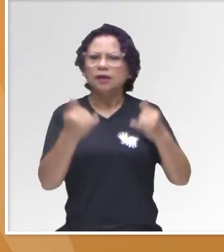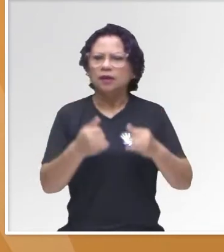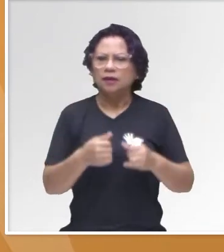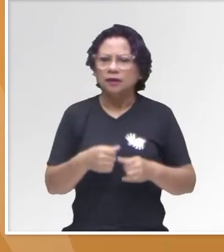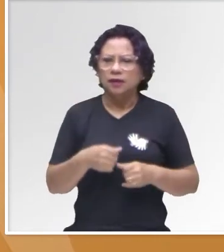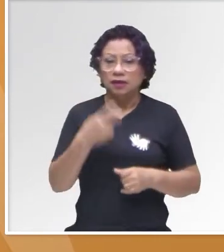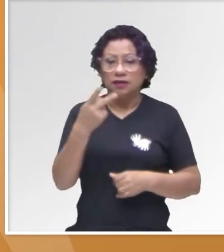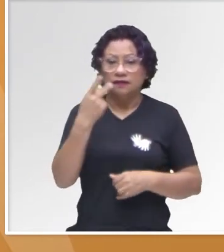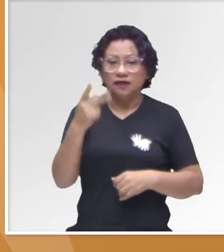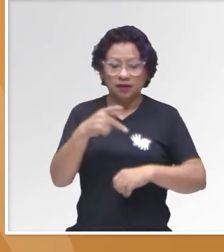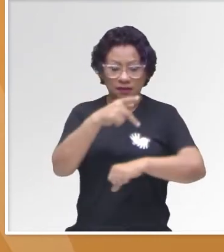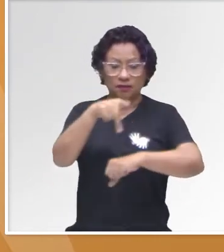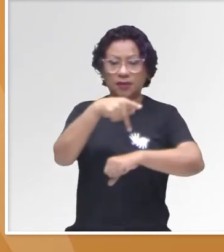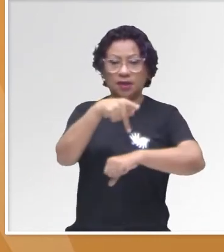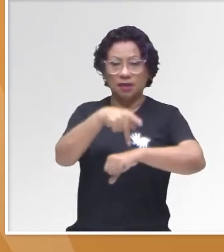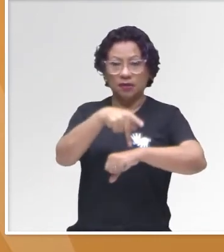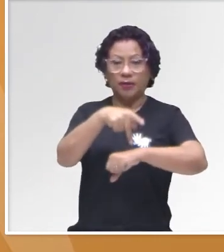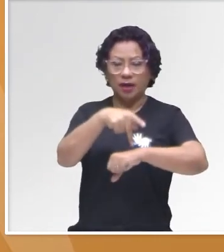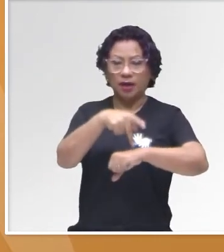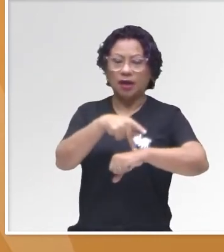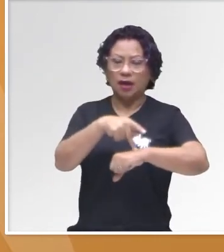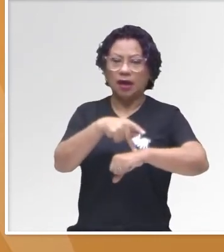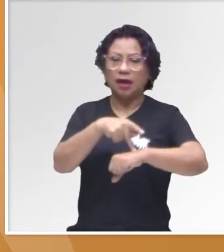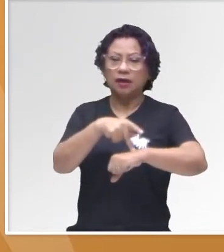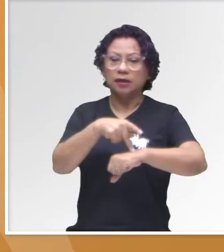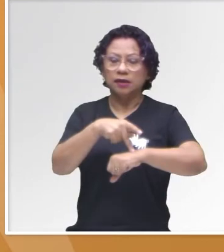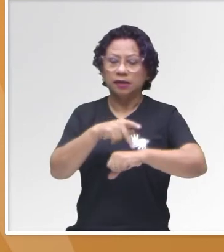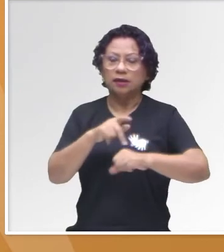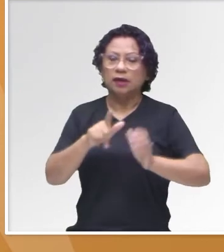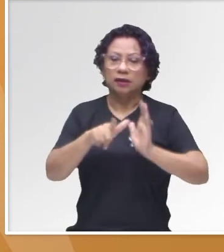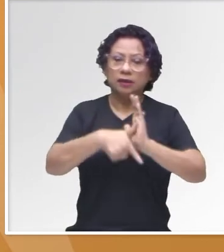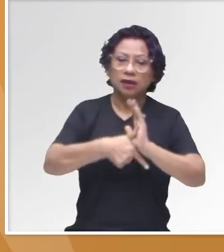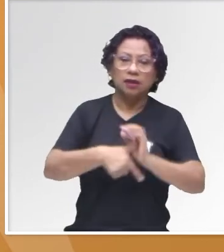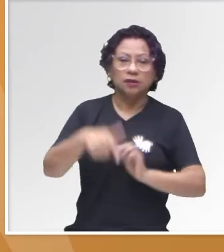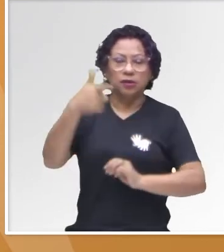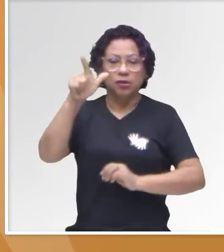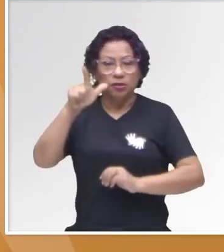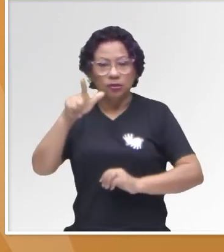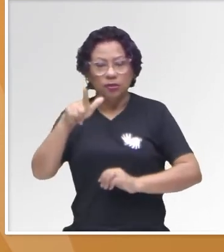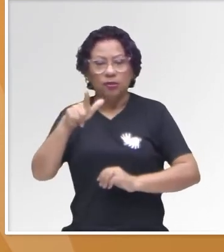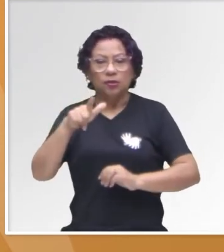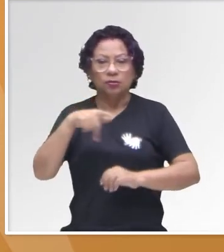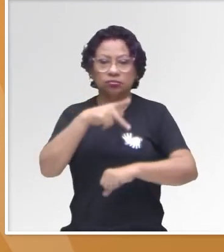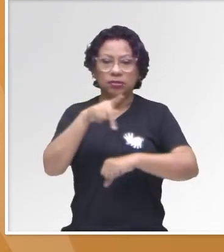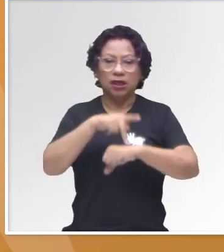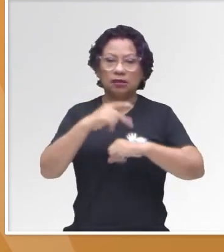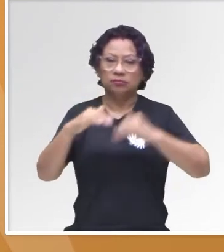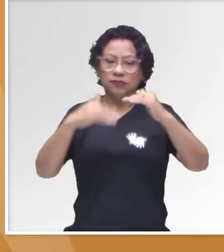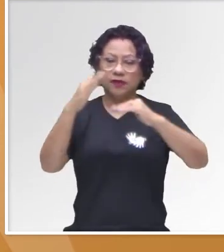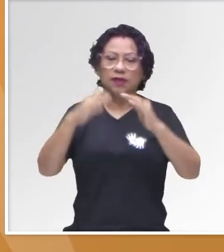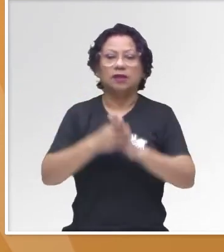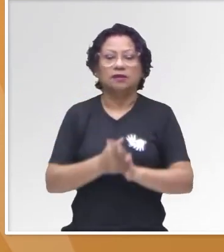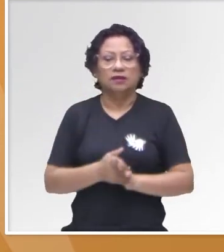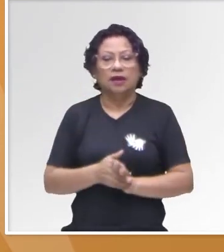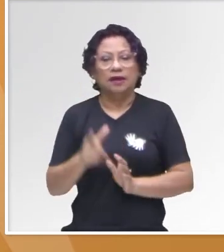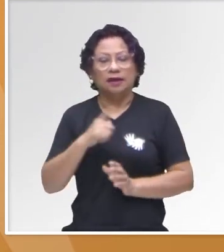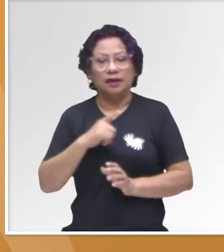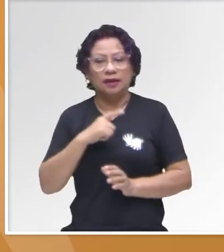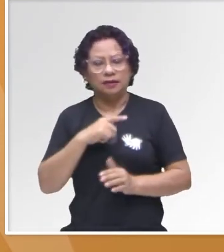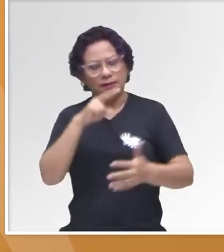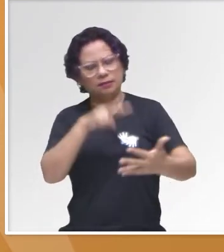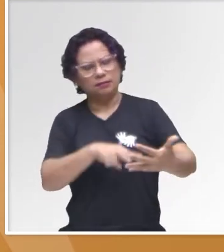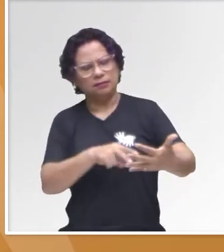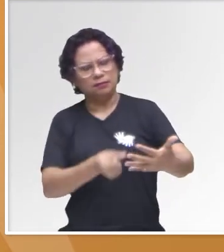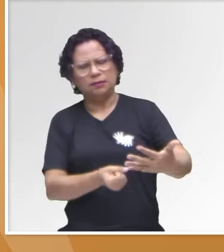países subdesenvolvidos, né? Mas aí houve uma reação, né, uma crítica com relação a esse